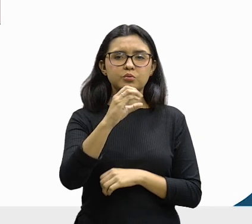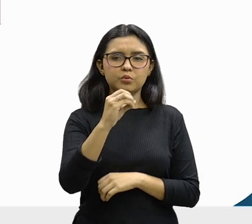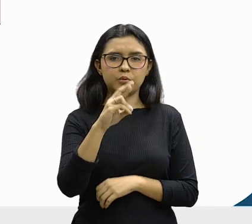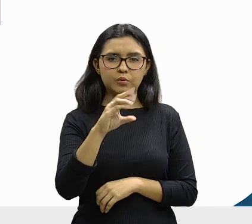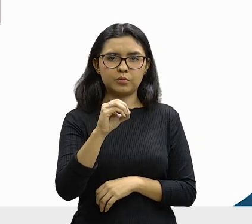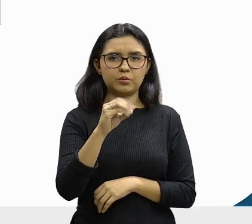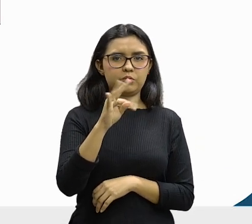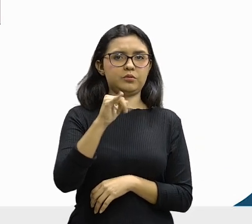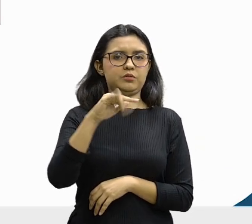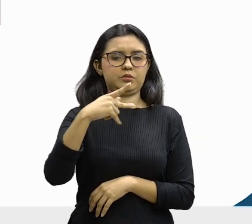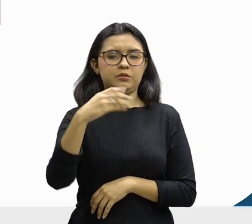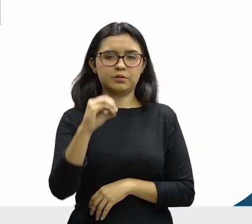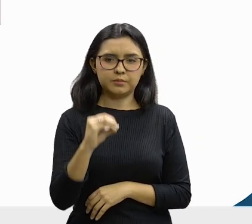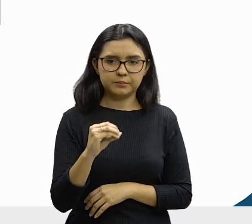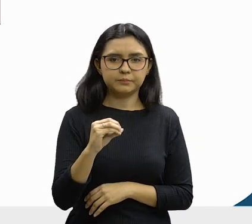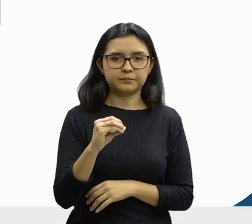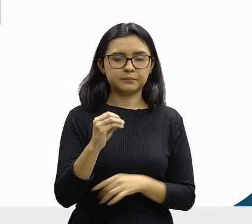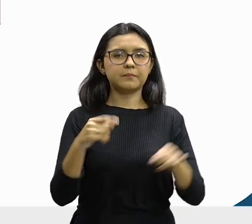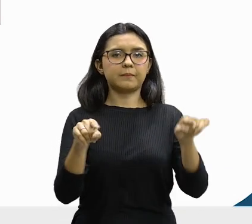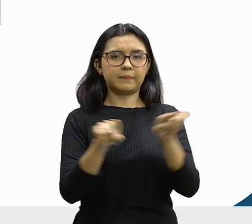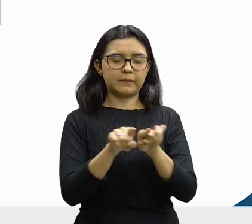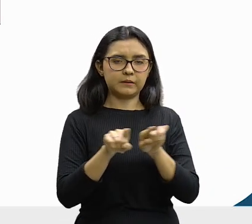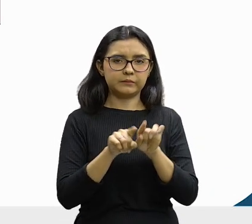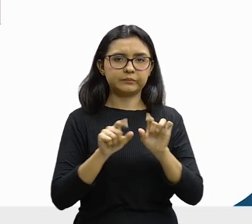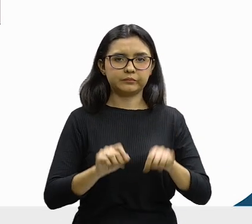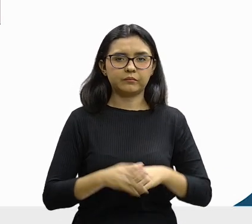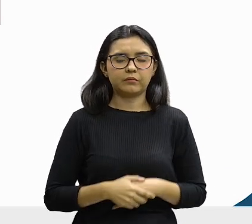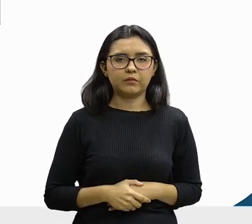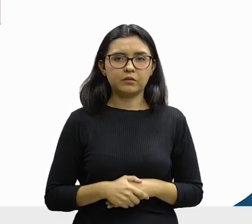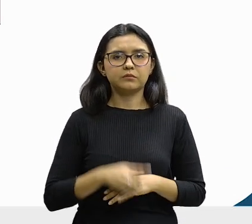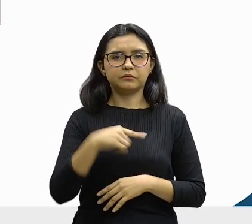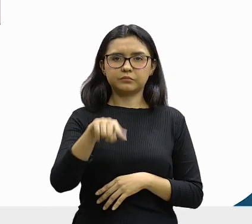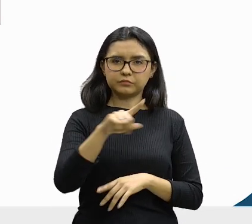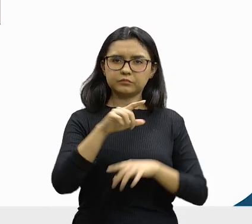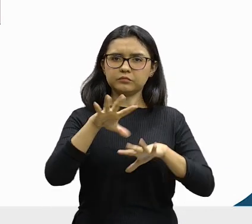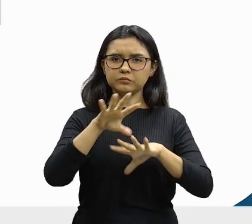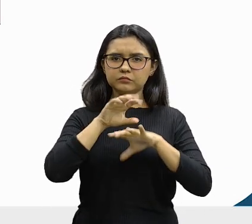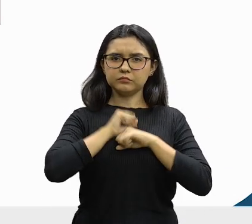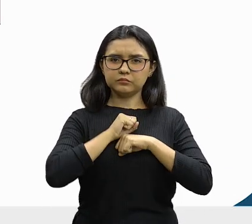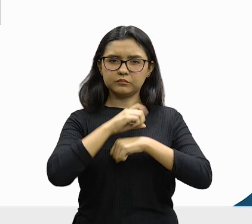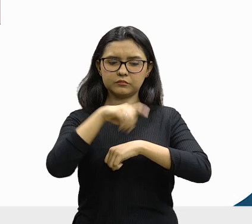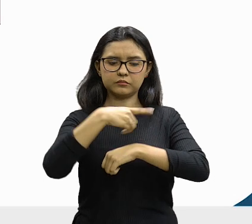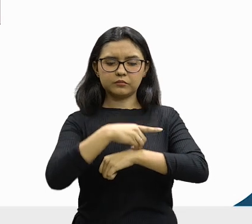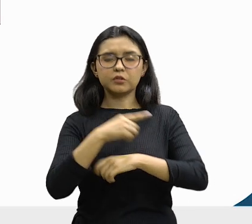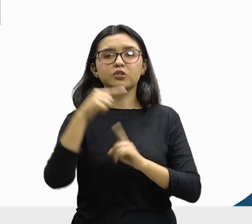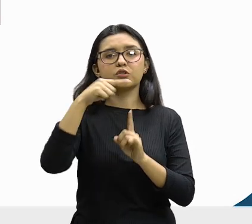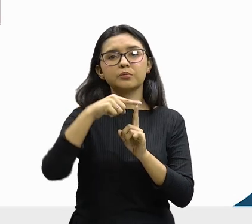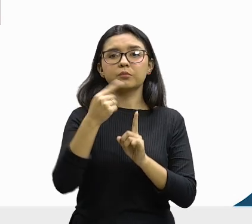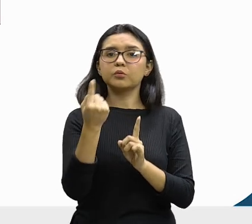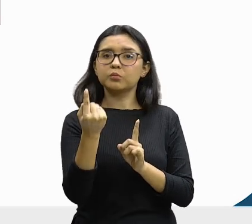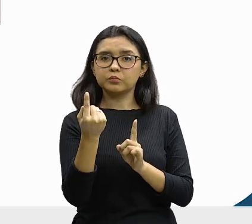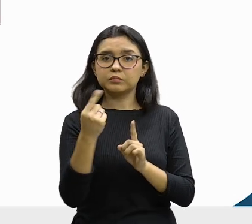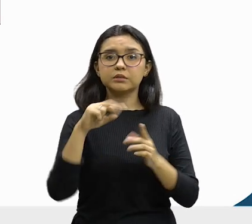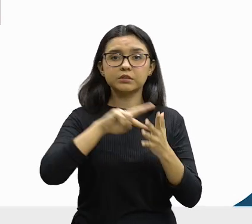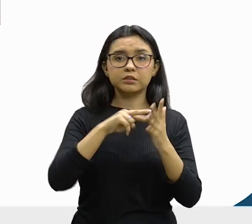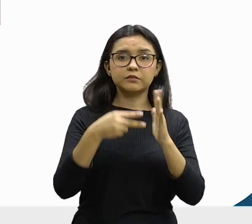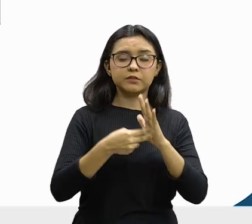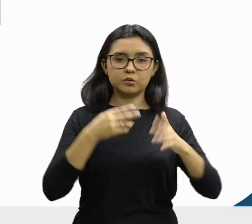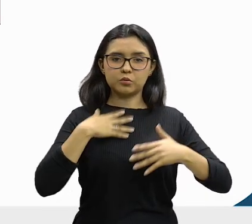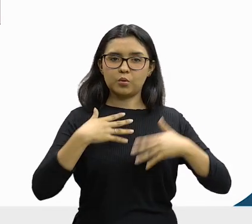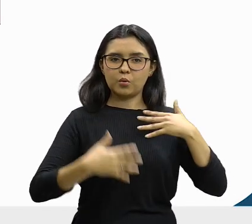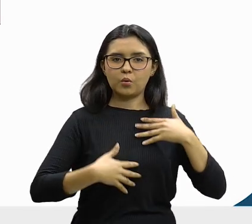tem susceptibilidade universal, tá? Você pegou dengue tipo 1, significa que o seu corpo cria